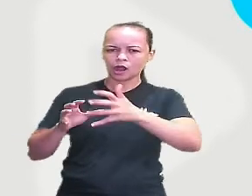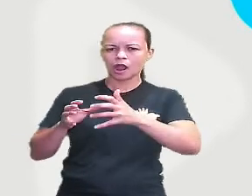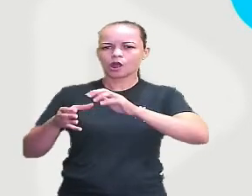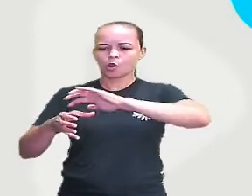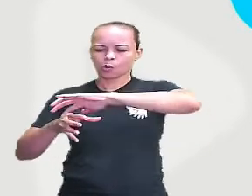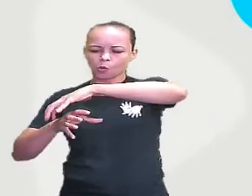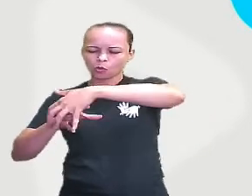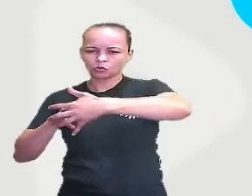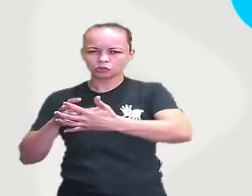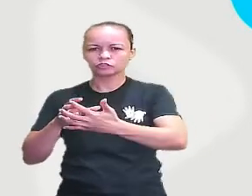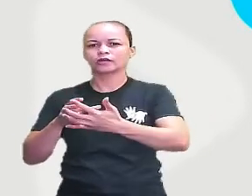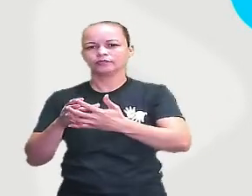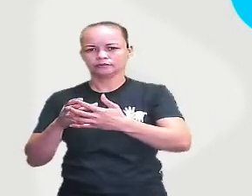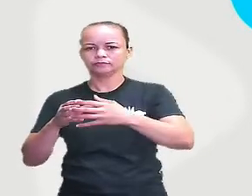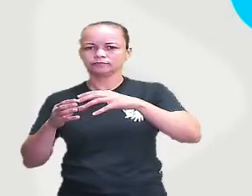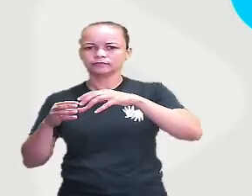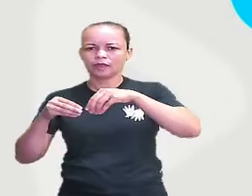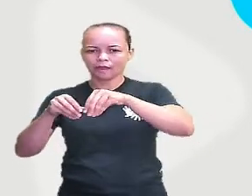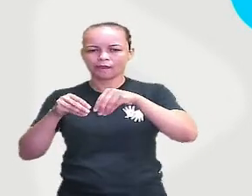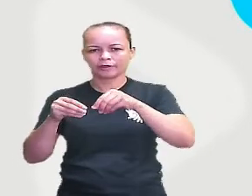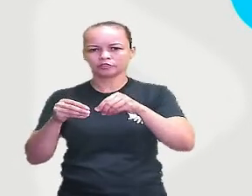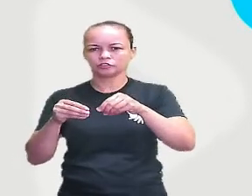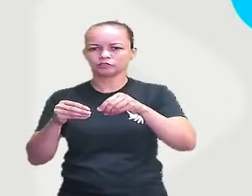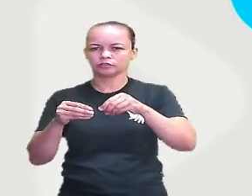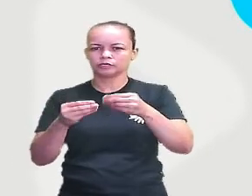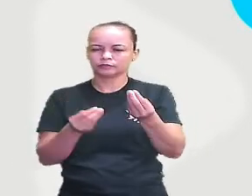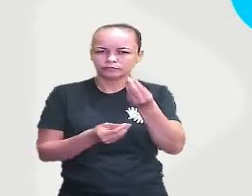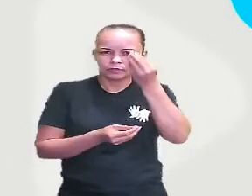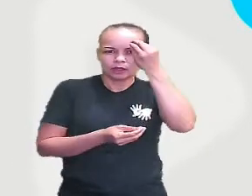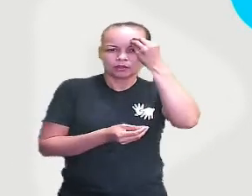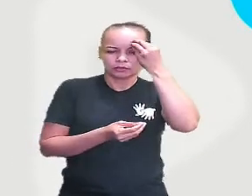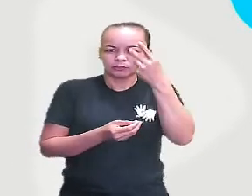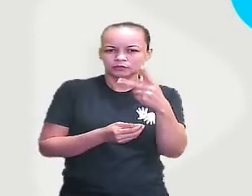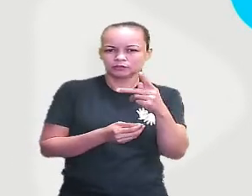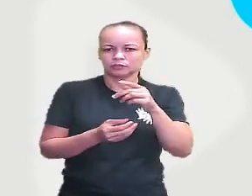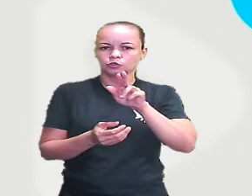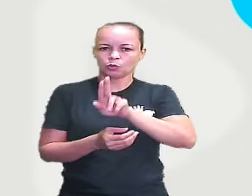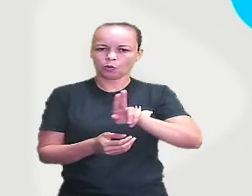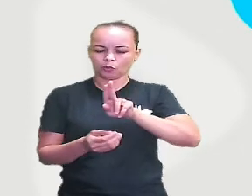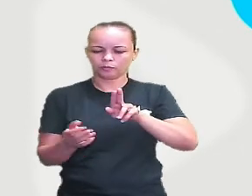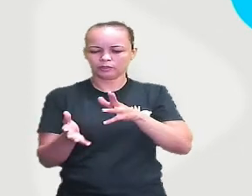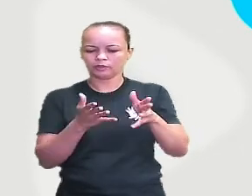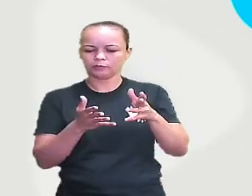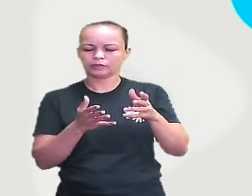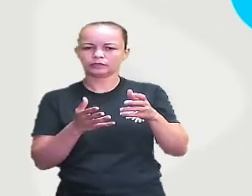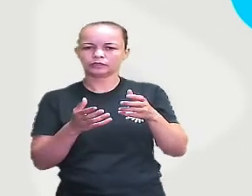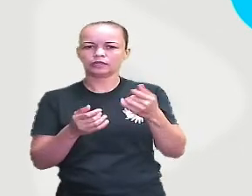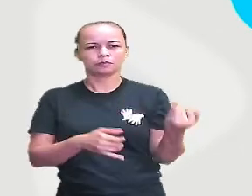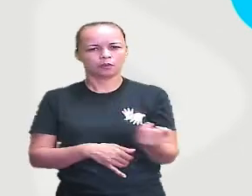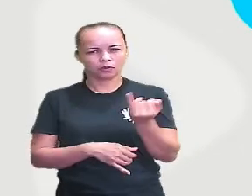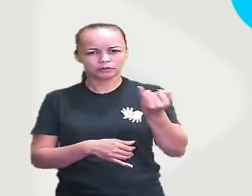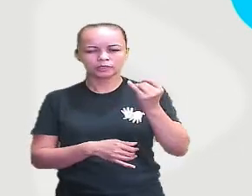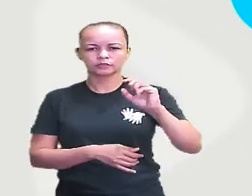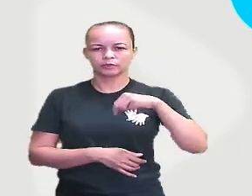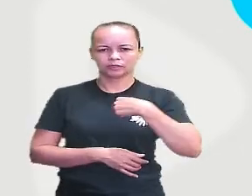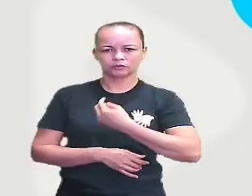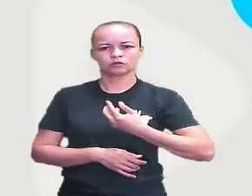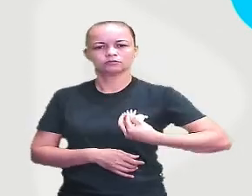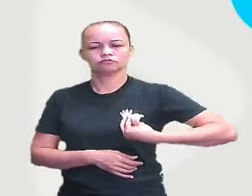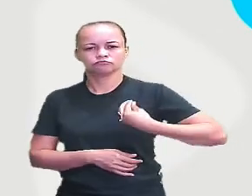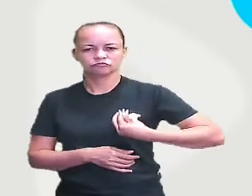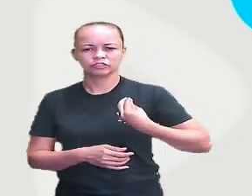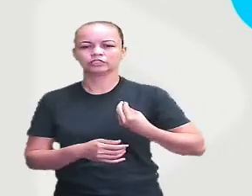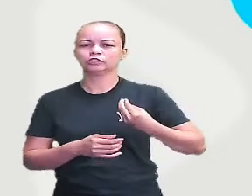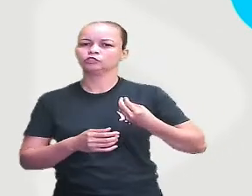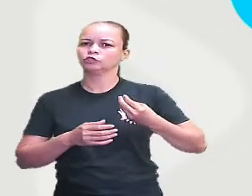terrestre, guarda esse nome, crosta terrestre, e vocês vão ver que ela tem importância singular para a nossa história de vida e da história da vida de